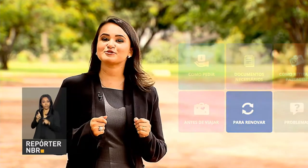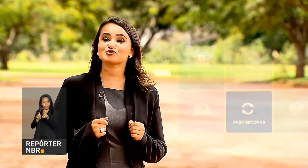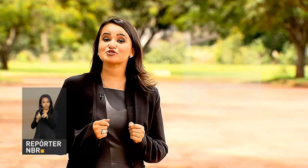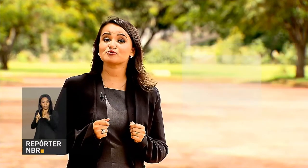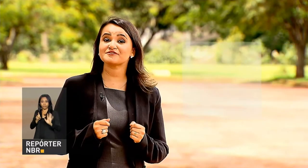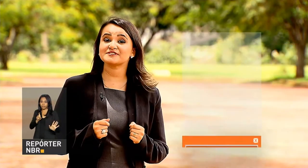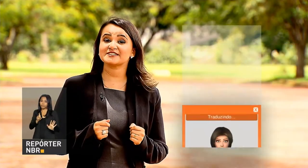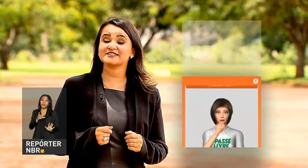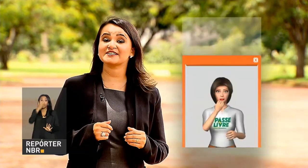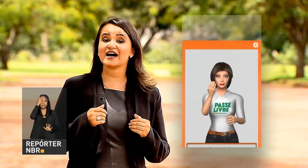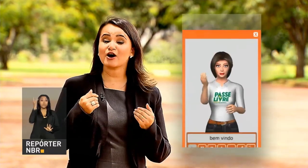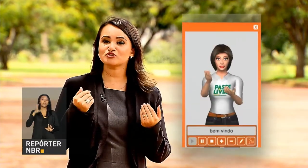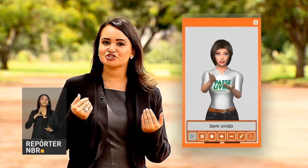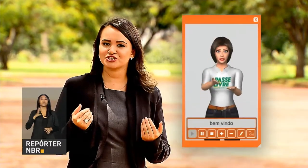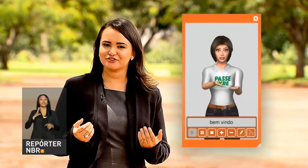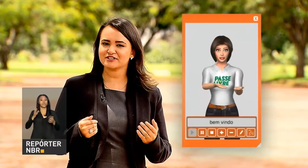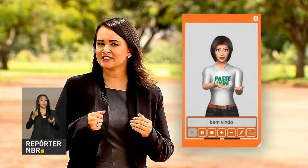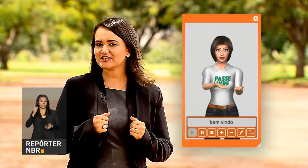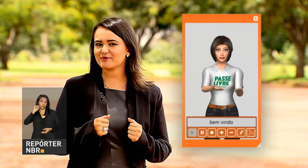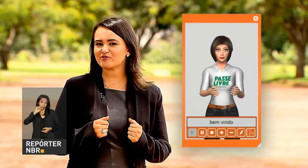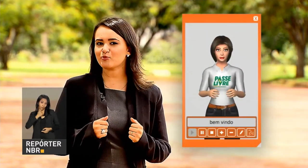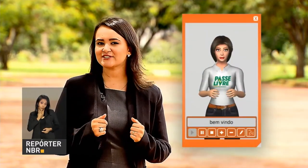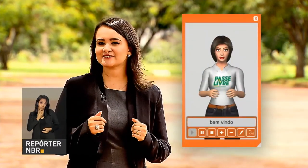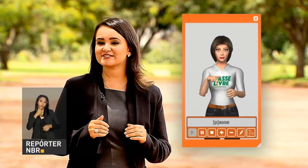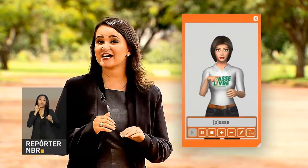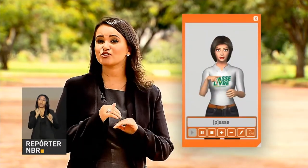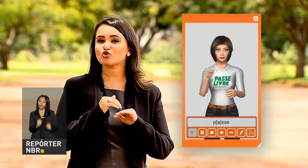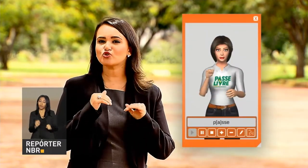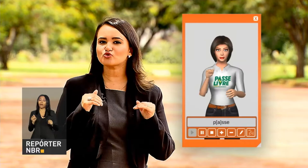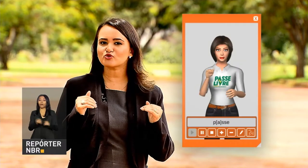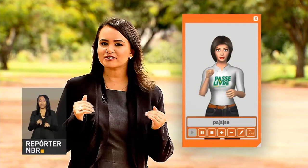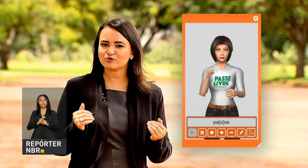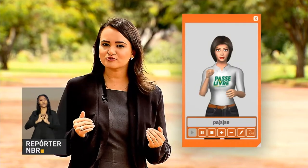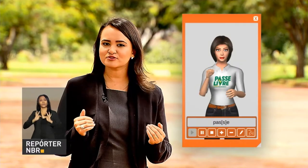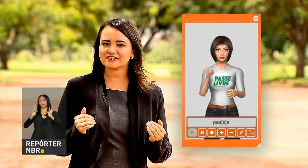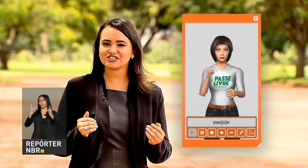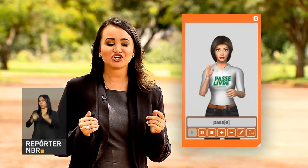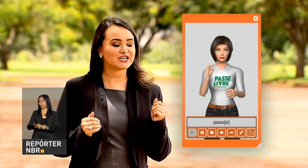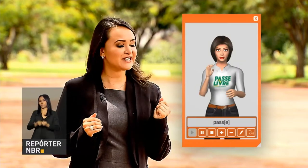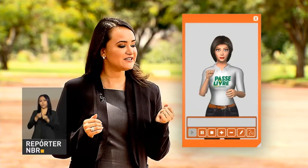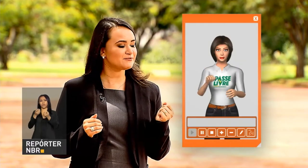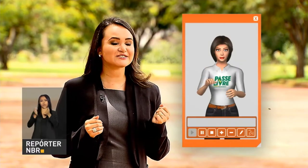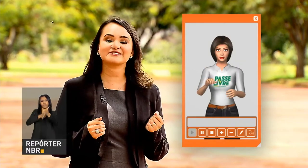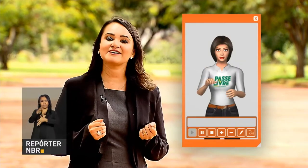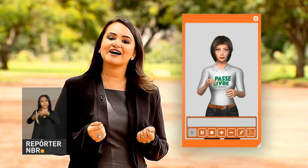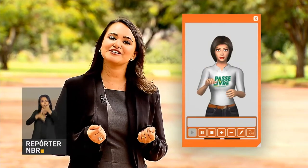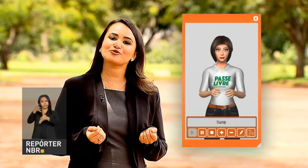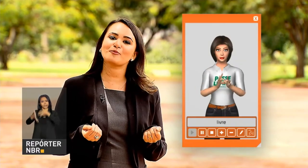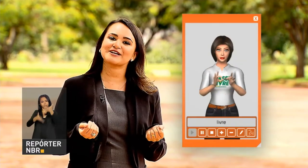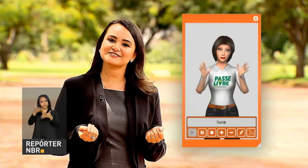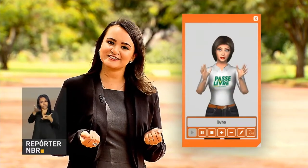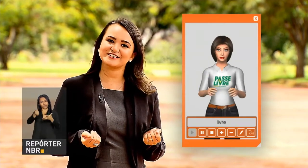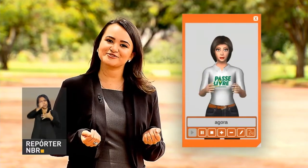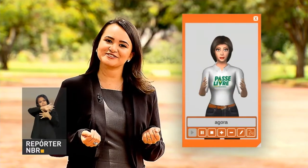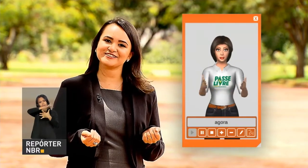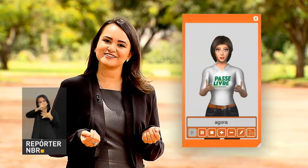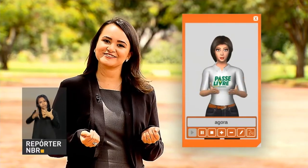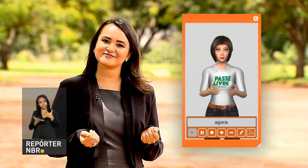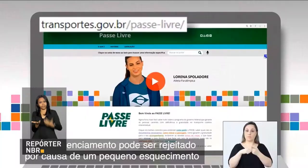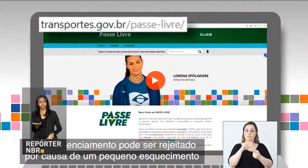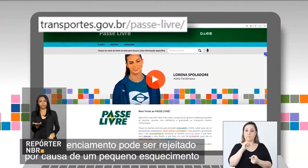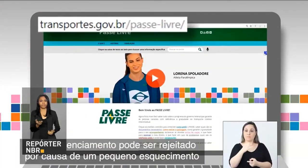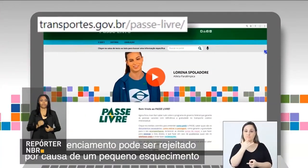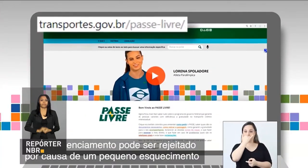as pessoas com deficiência auditiva também vão poder acessar todo o conteúdo do site em libras a língua brasileira dos